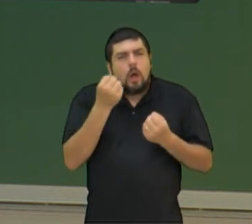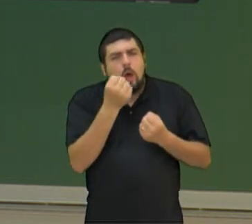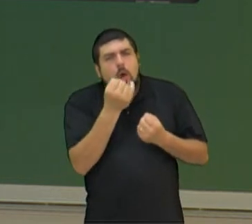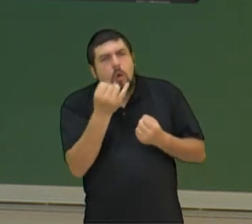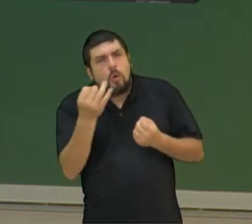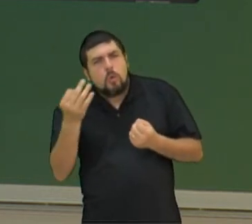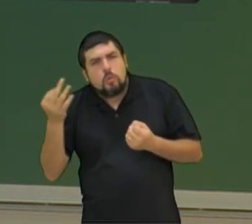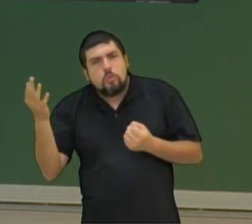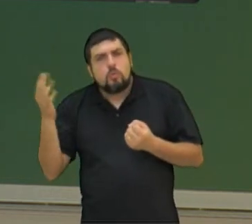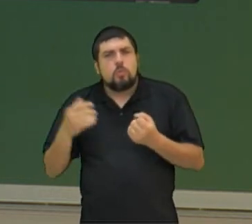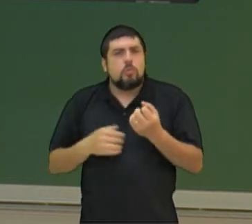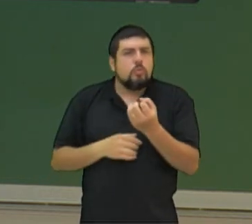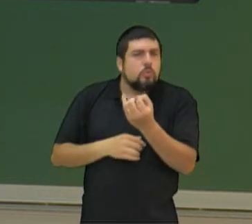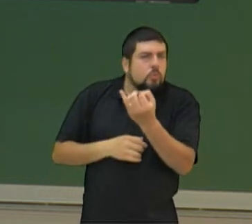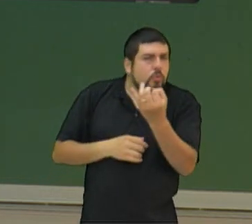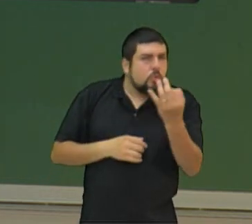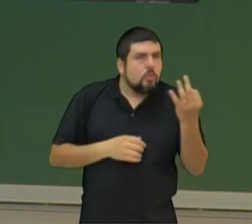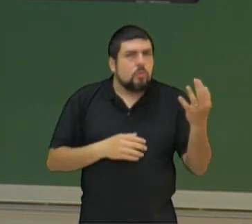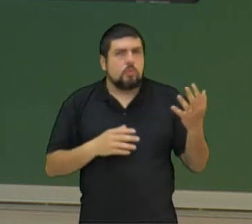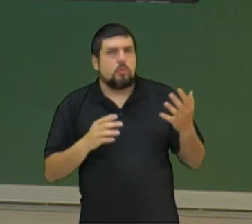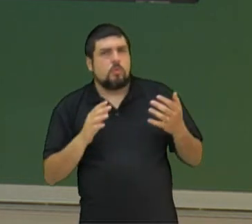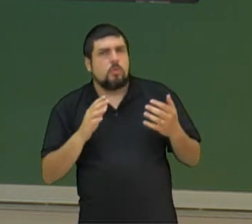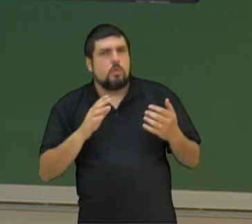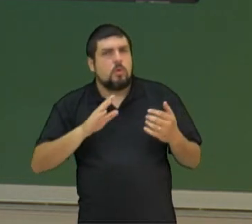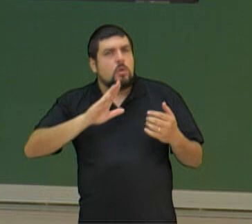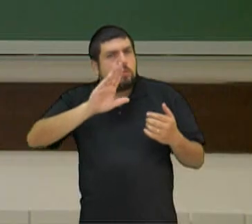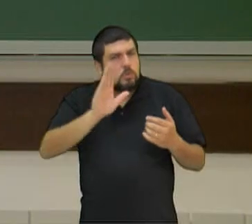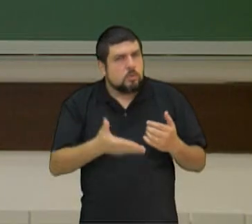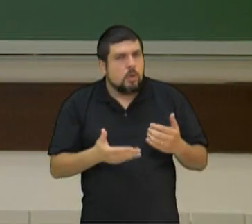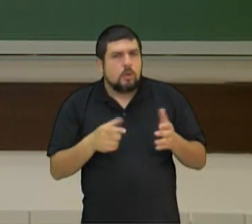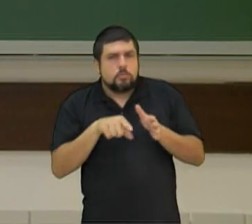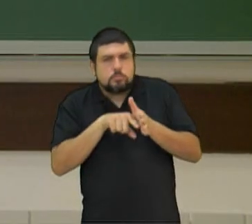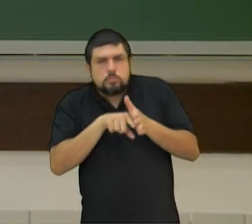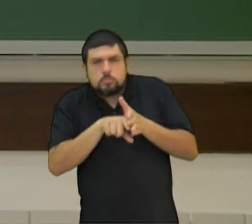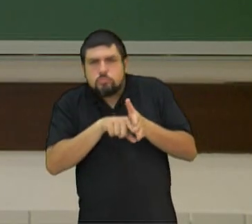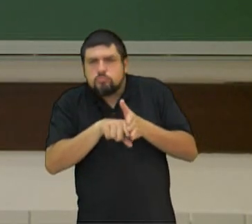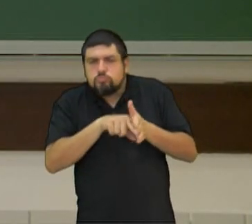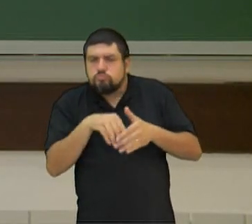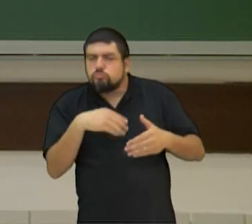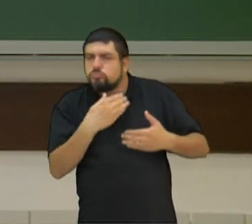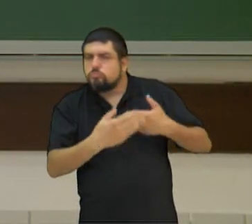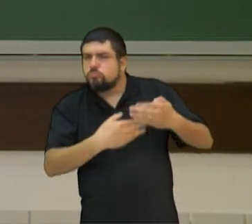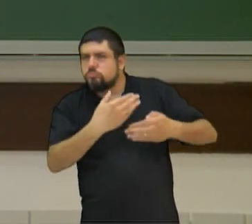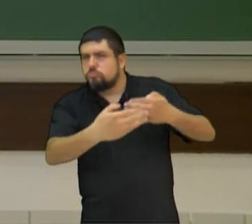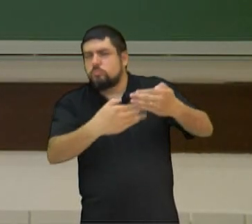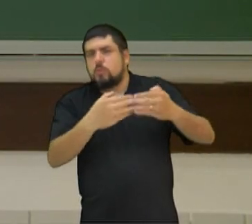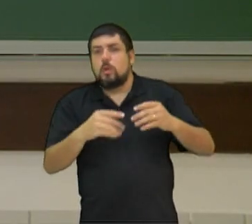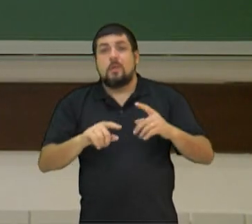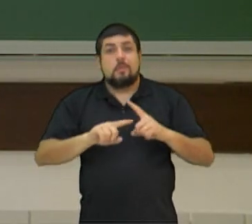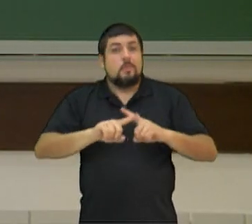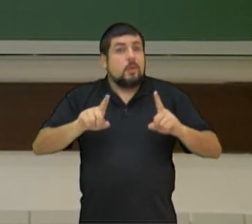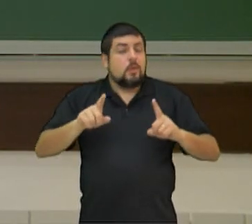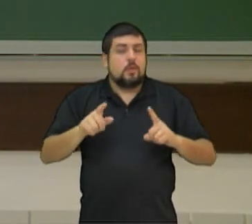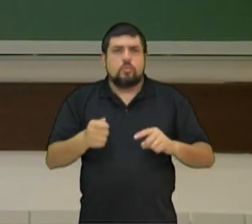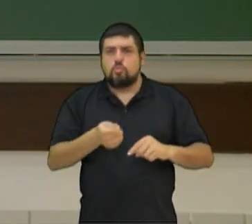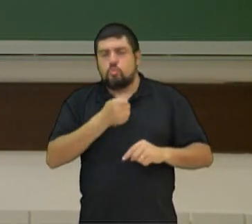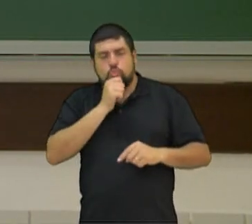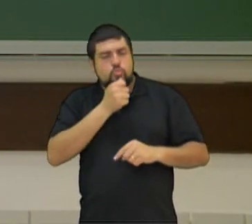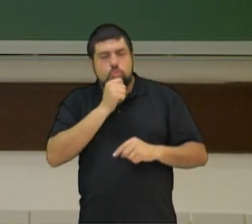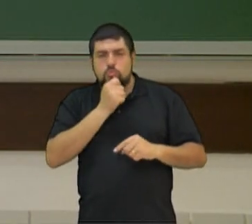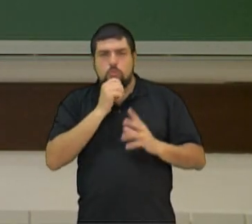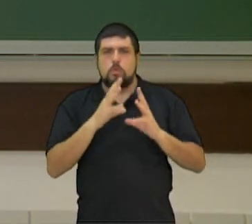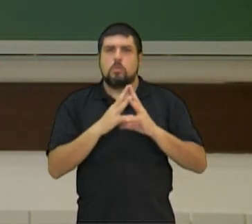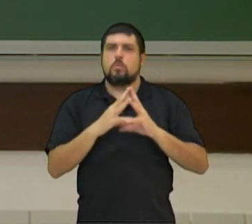já, se mostraram promissores, algumas pesquisas, mas por enquanto não tem uma cura,